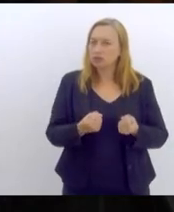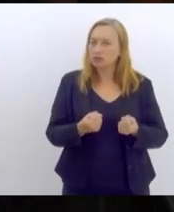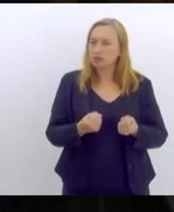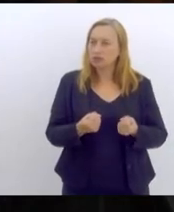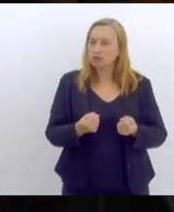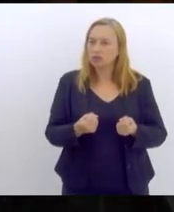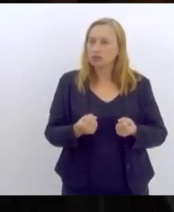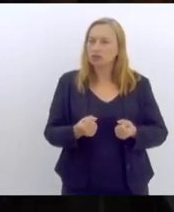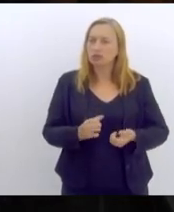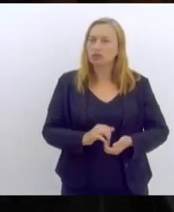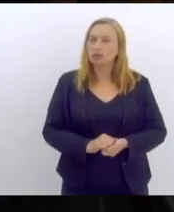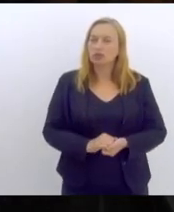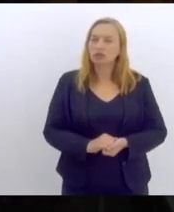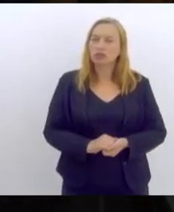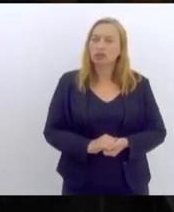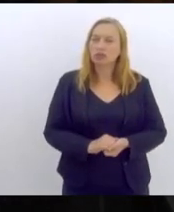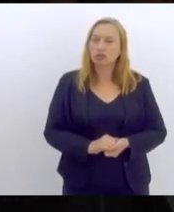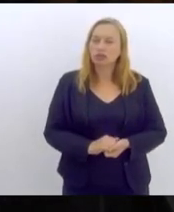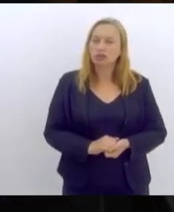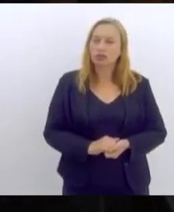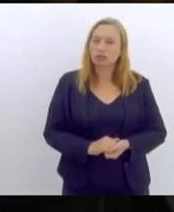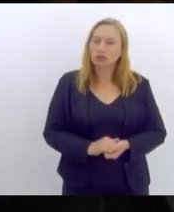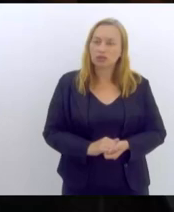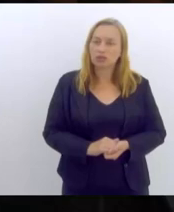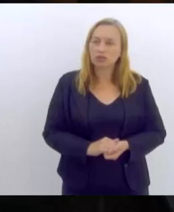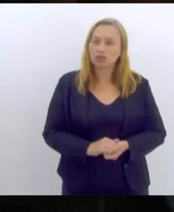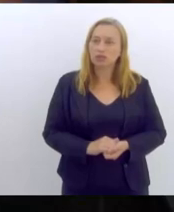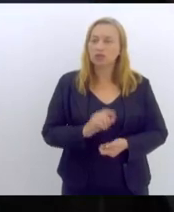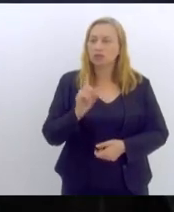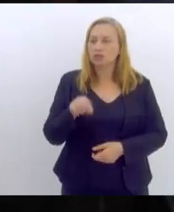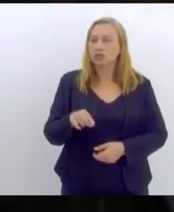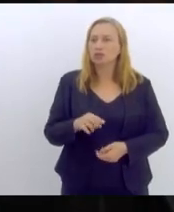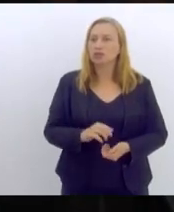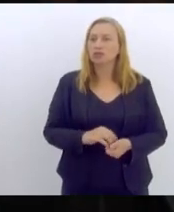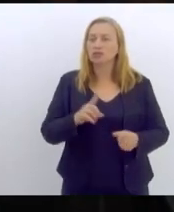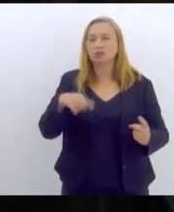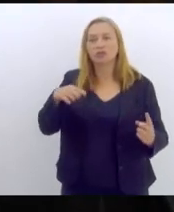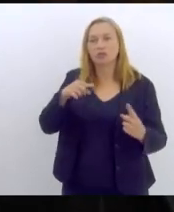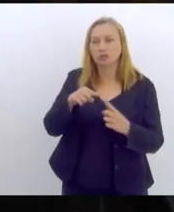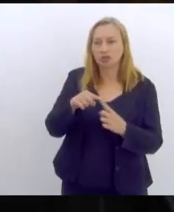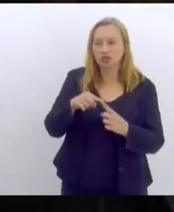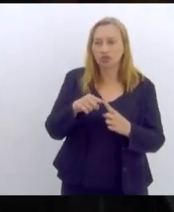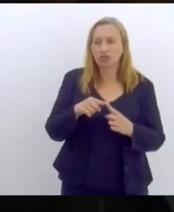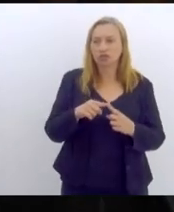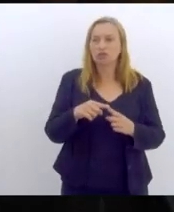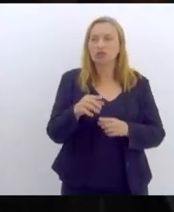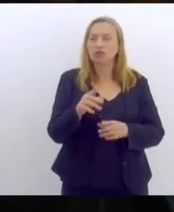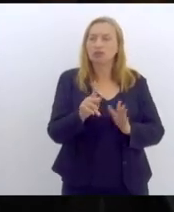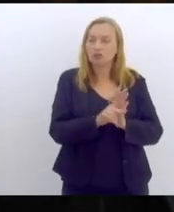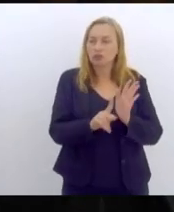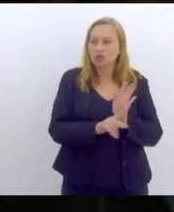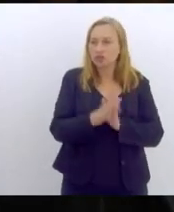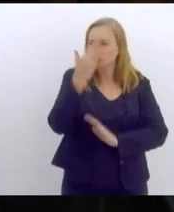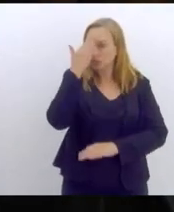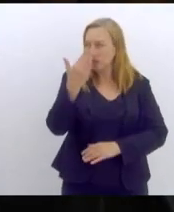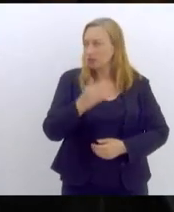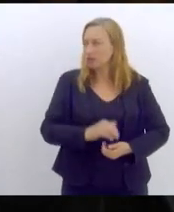e também participação popular. Esse é o objetivo desse projeto. Obrigado.